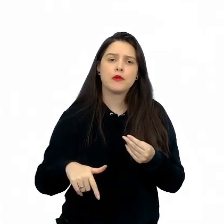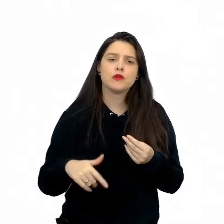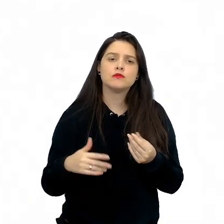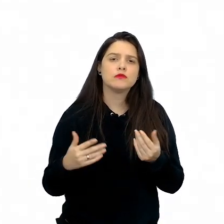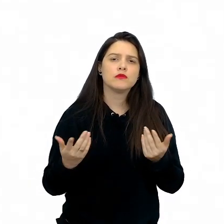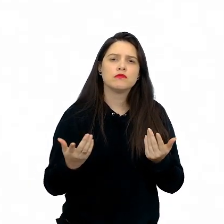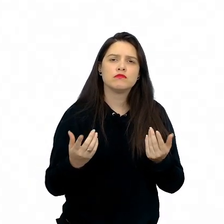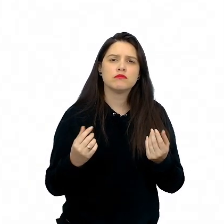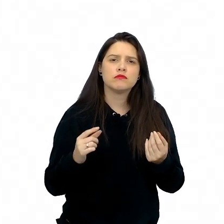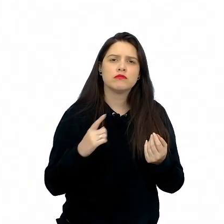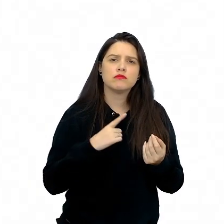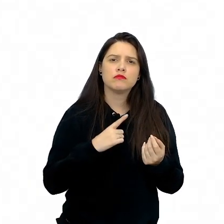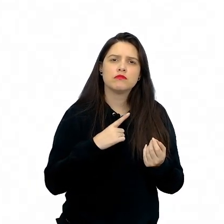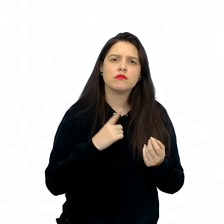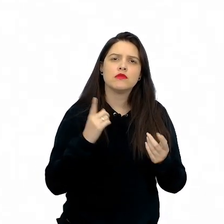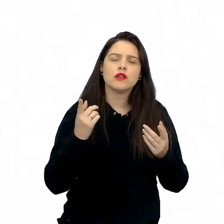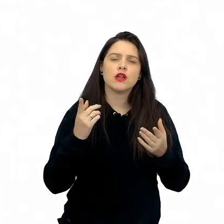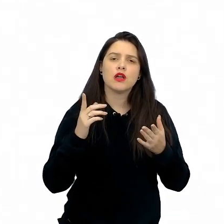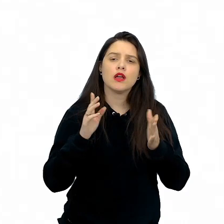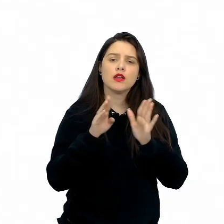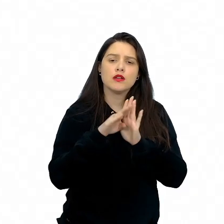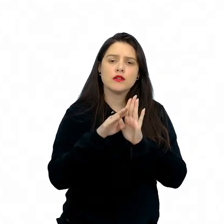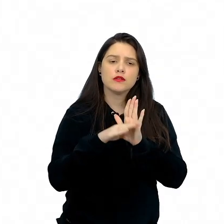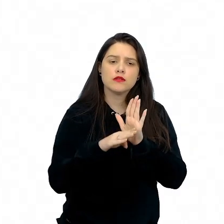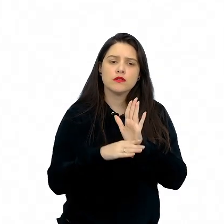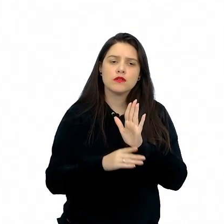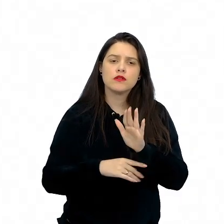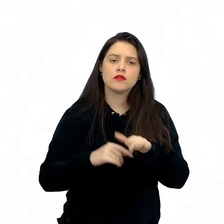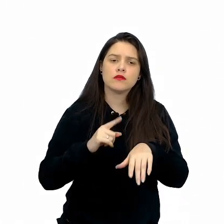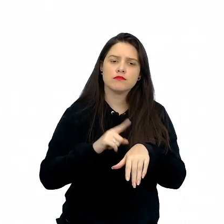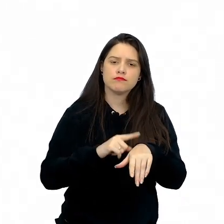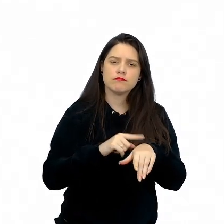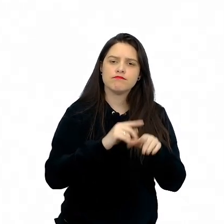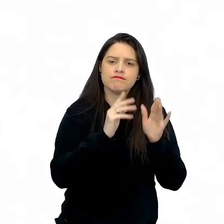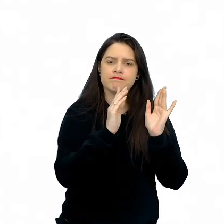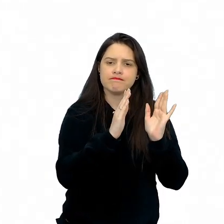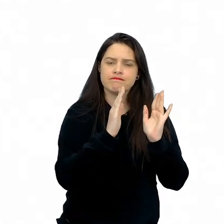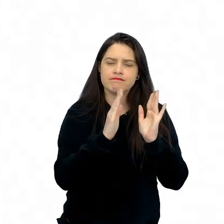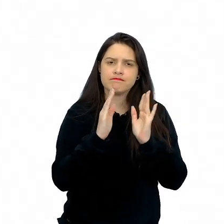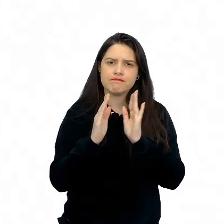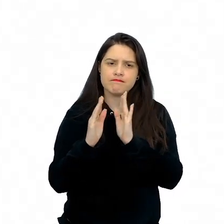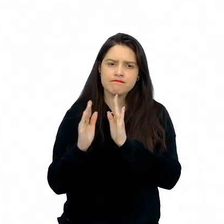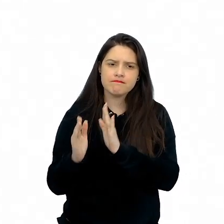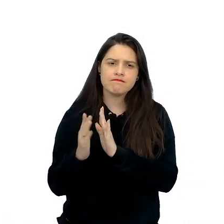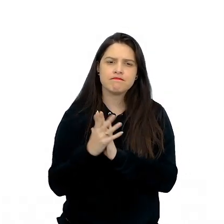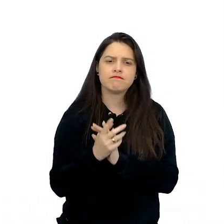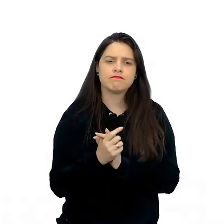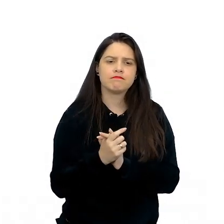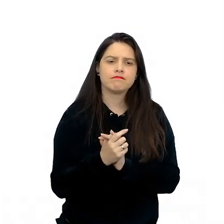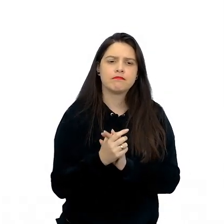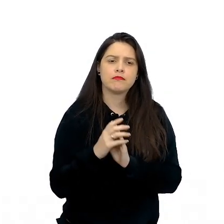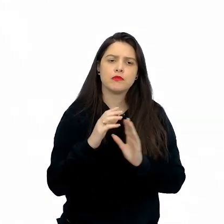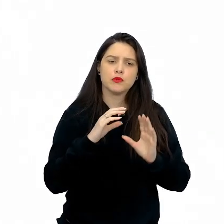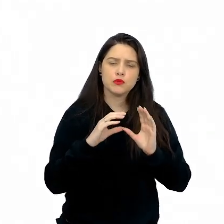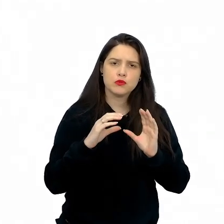primeiro, o desdobramento é um horário de trabalho coletivo. Então, é a reunião de